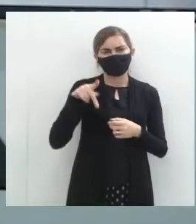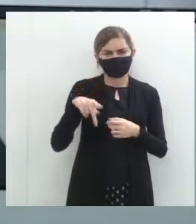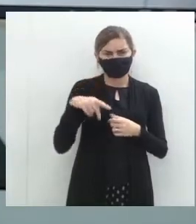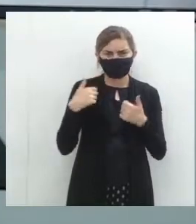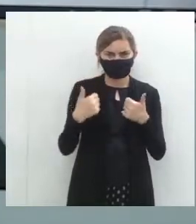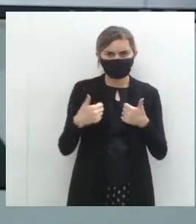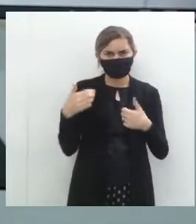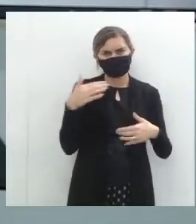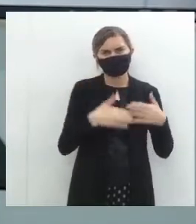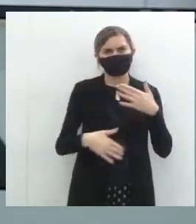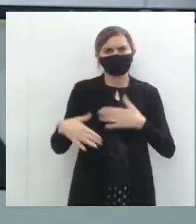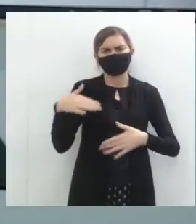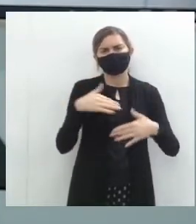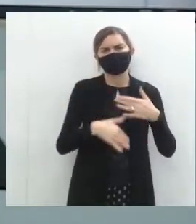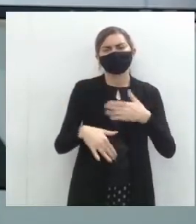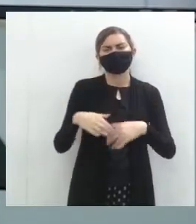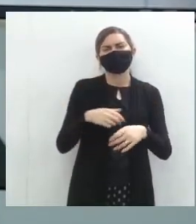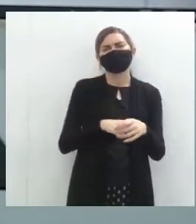Tranquilo?